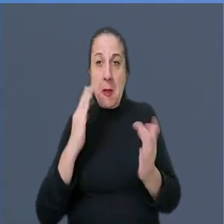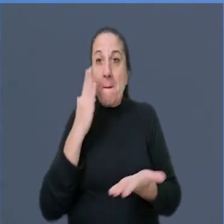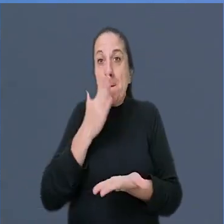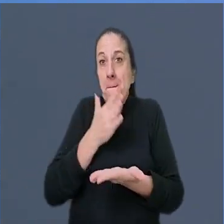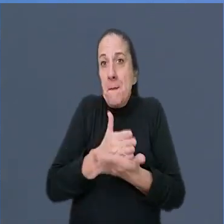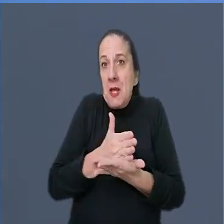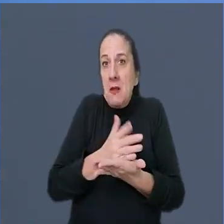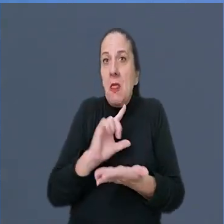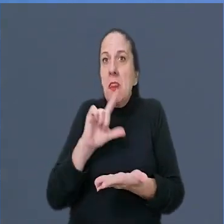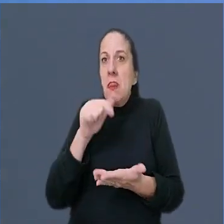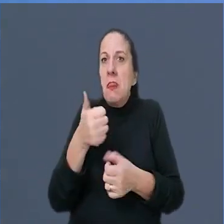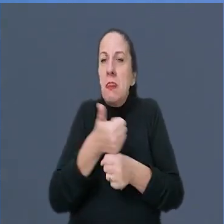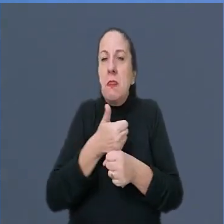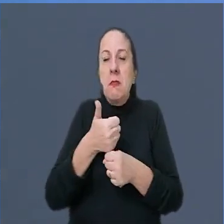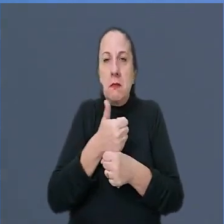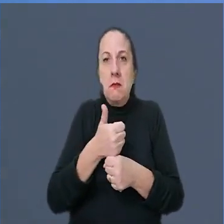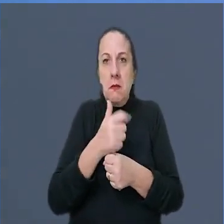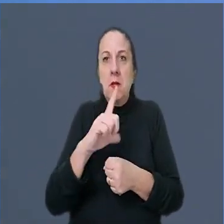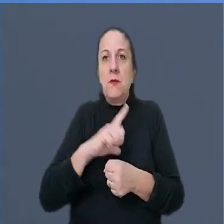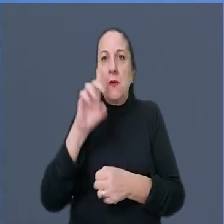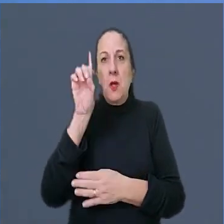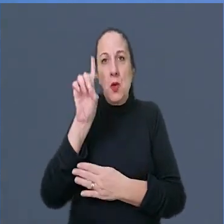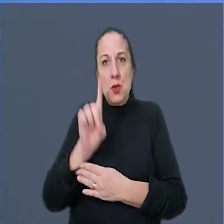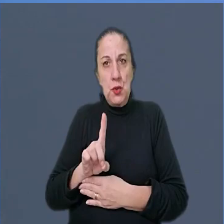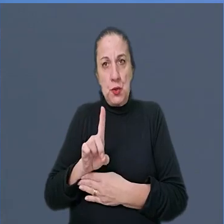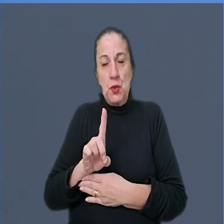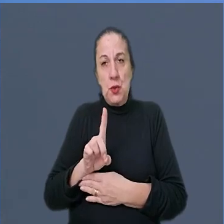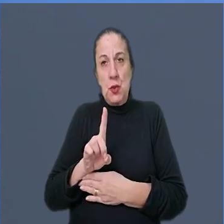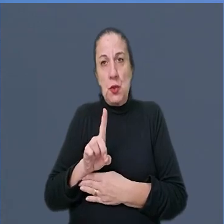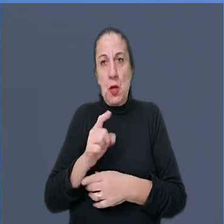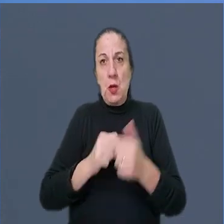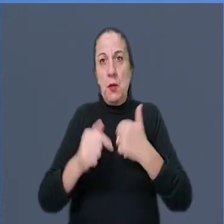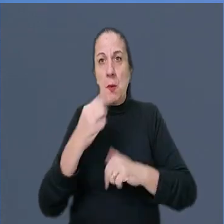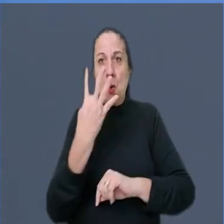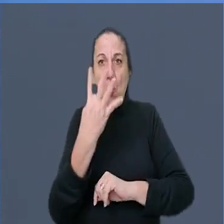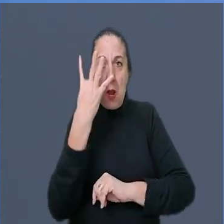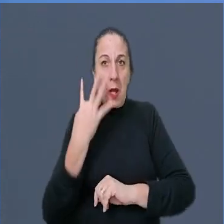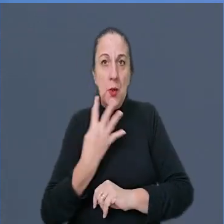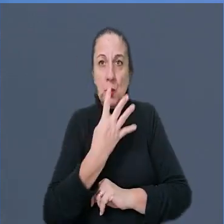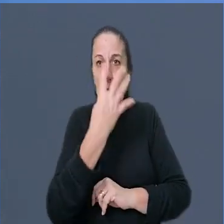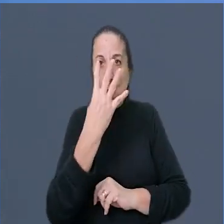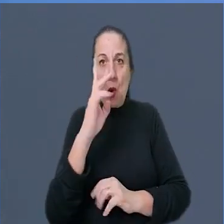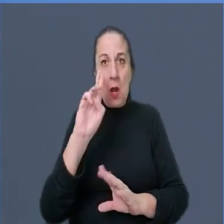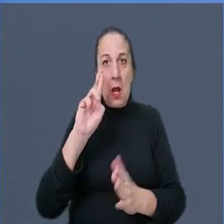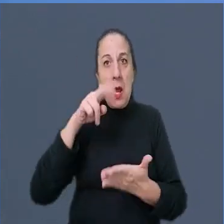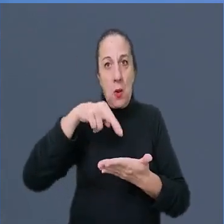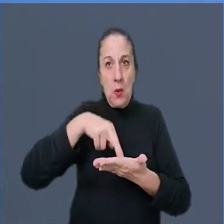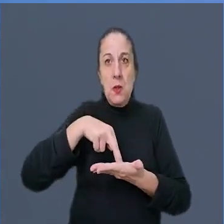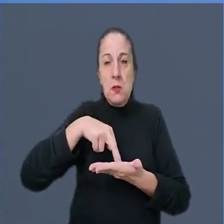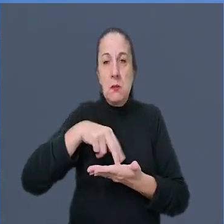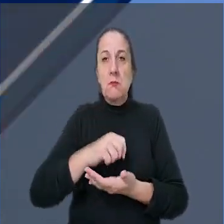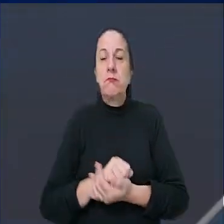deles à metade, depois que os profissionais tiveram o direito de jornada de 4 horas diárias